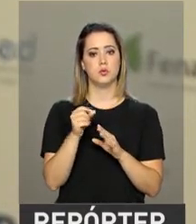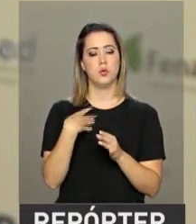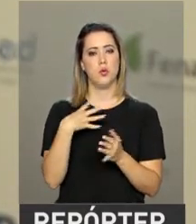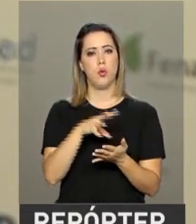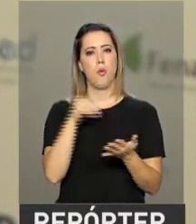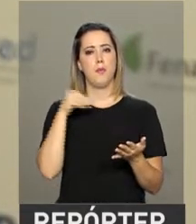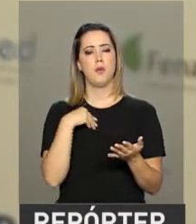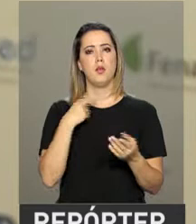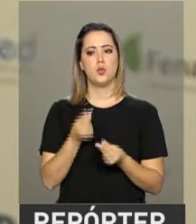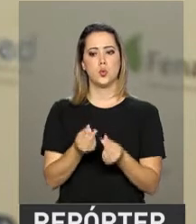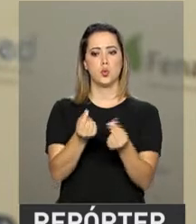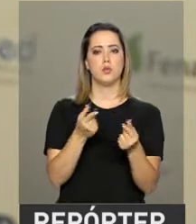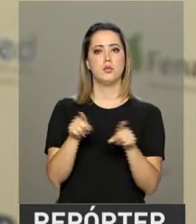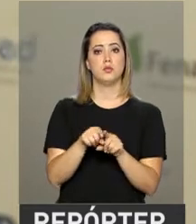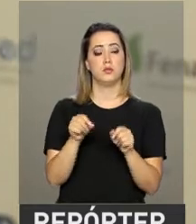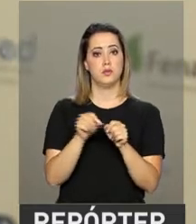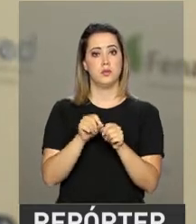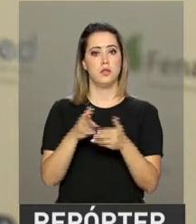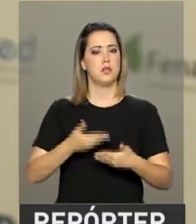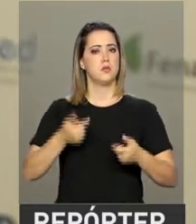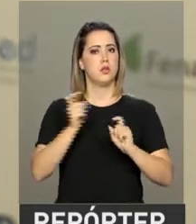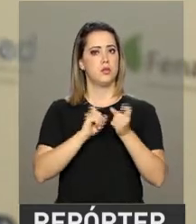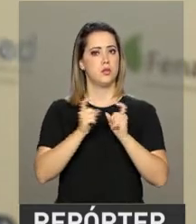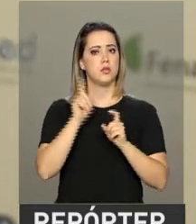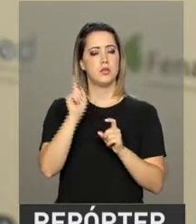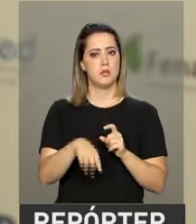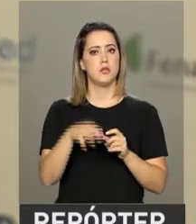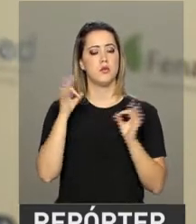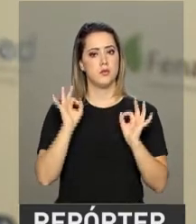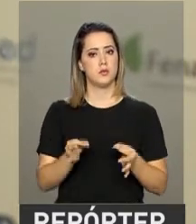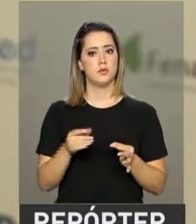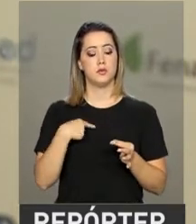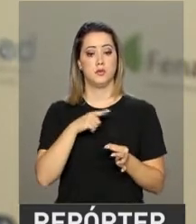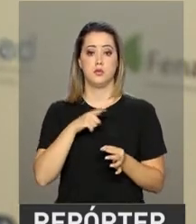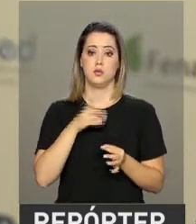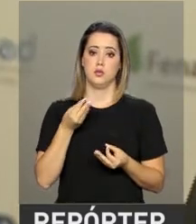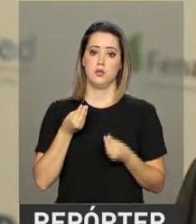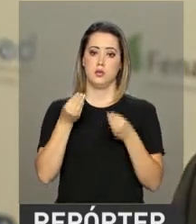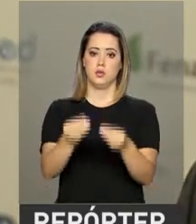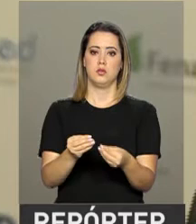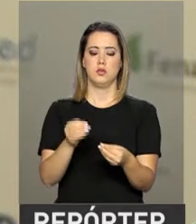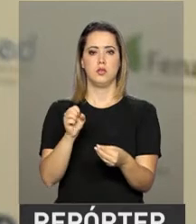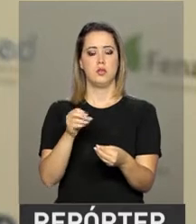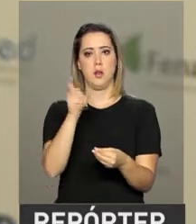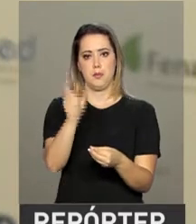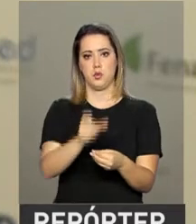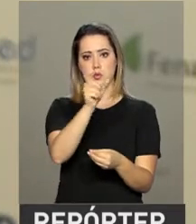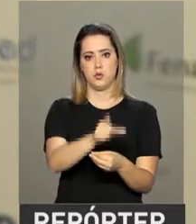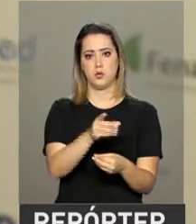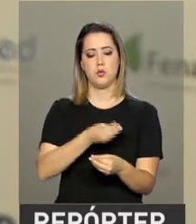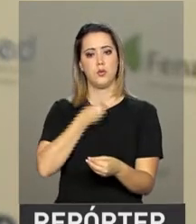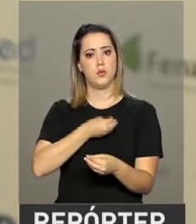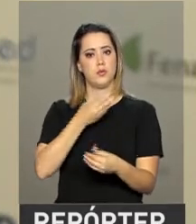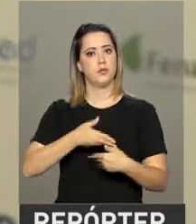ou faça um melhor gerenciamento evidentemente você vai ter vai dar o paciente sus uma condição